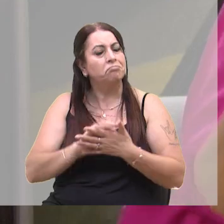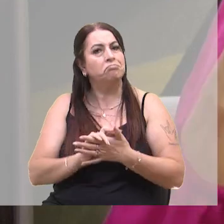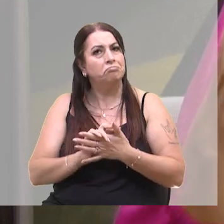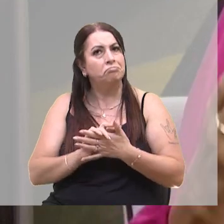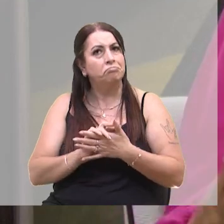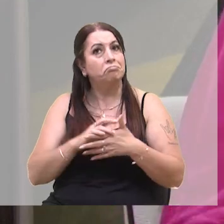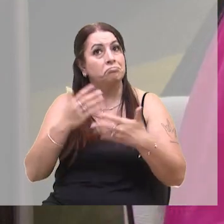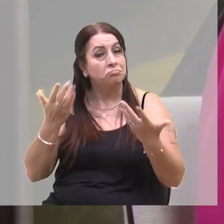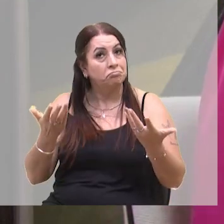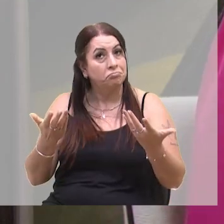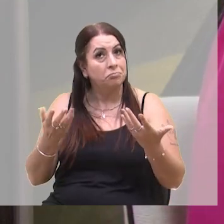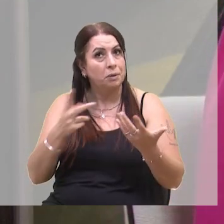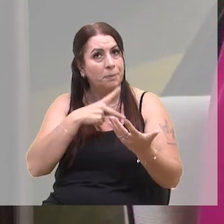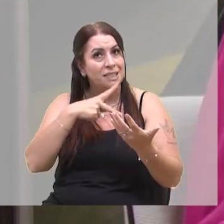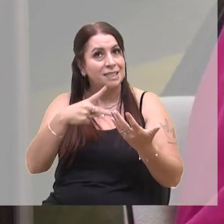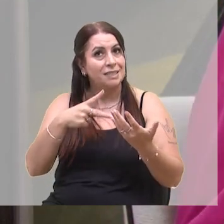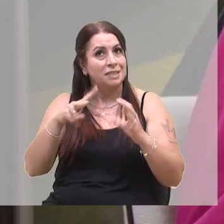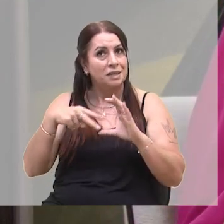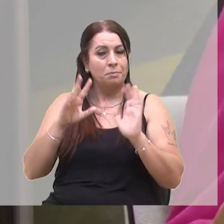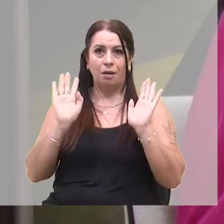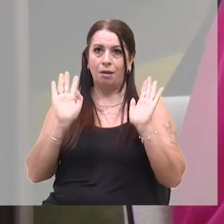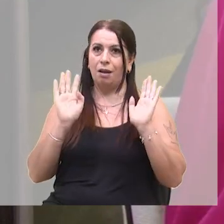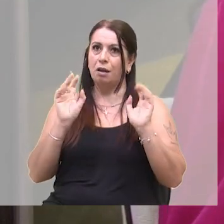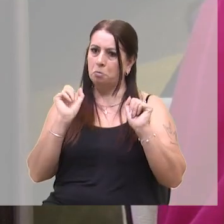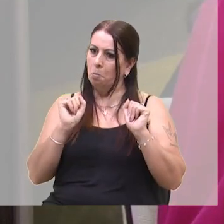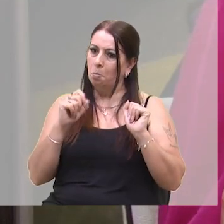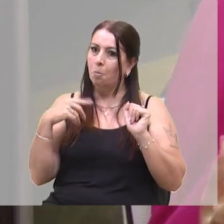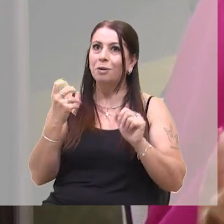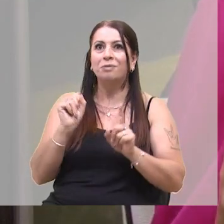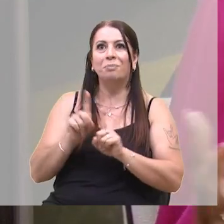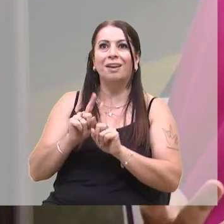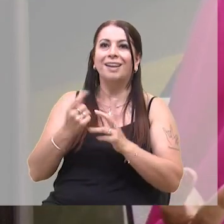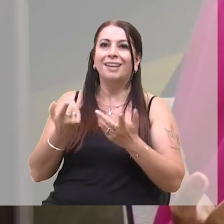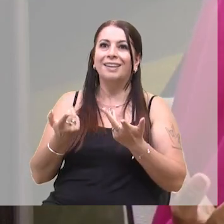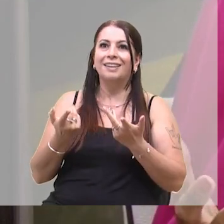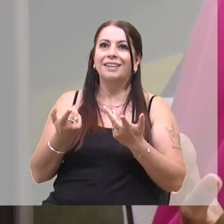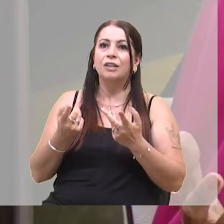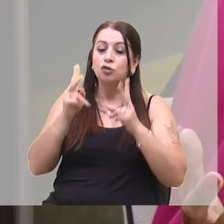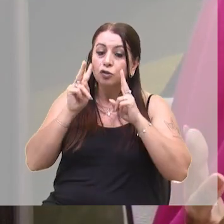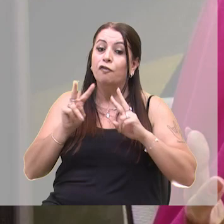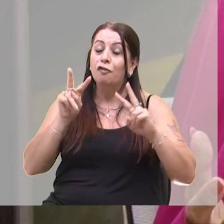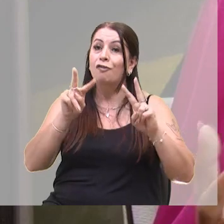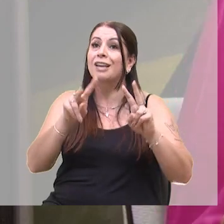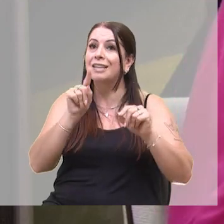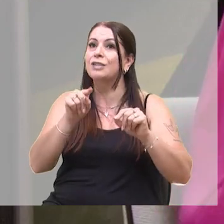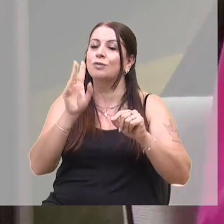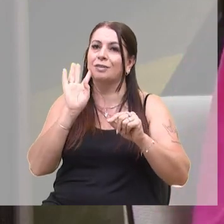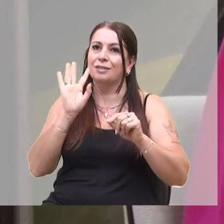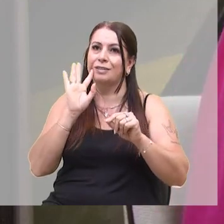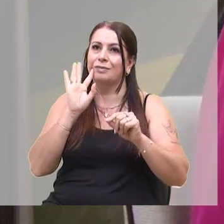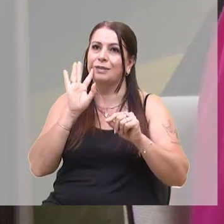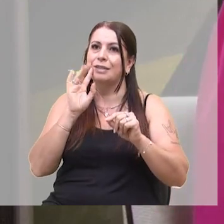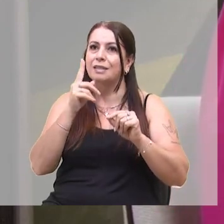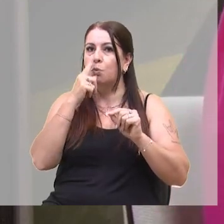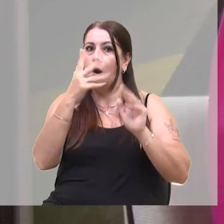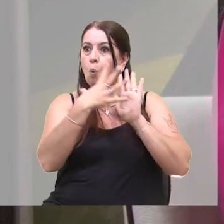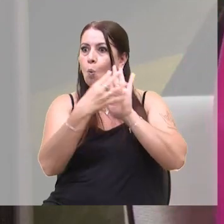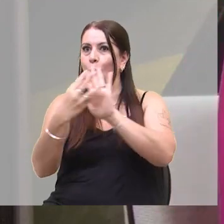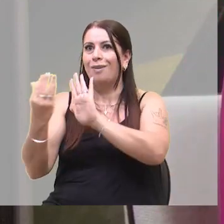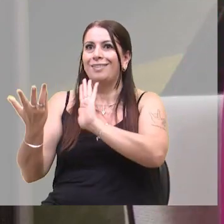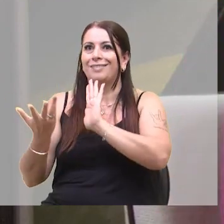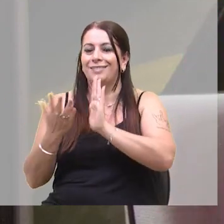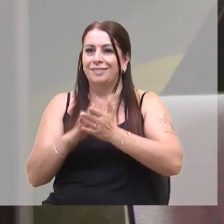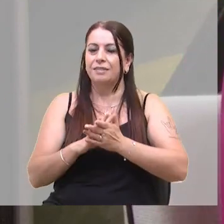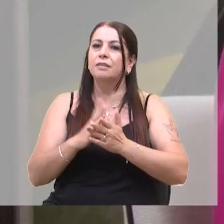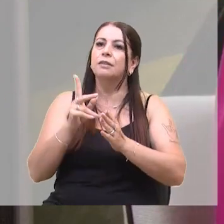partidos diferentes, presidentes da Câmara. Peraí, então, a gente pode, né? Que legal. A gente enxerga. Isso é que é legal. Isso é